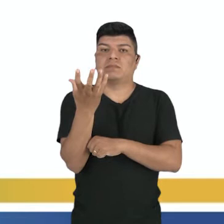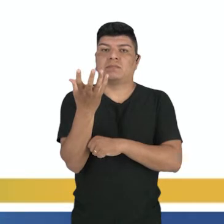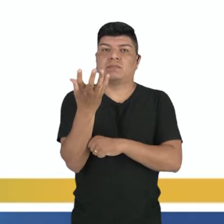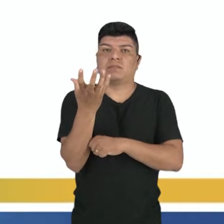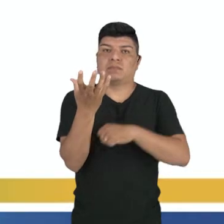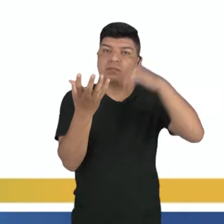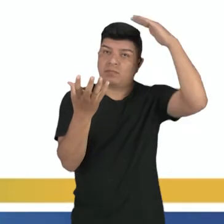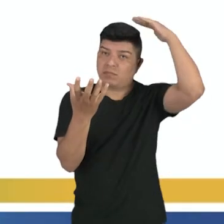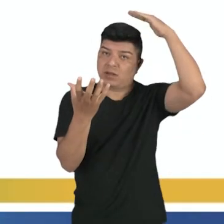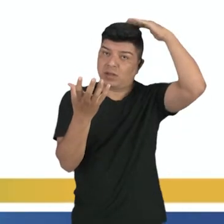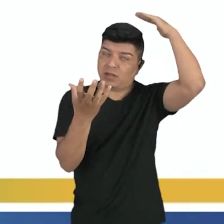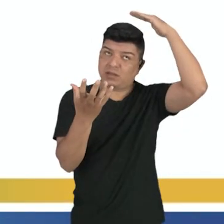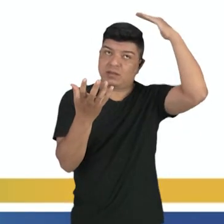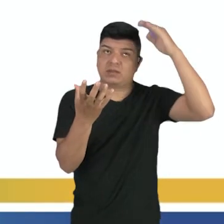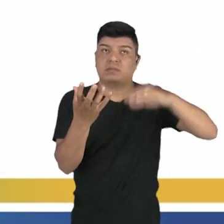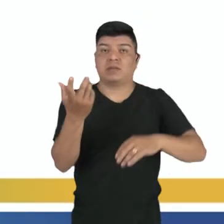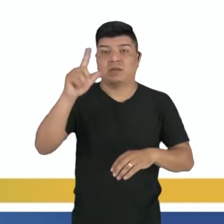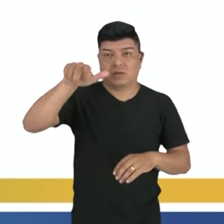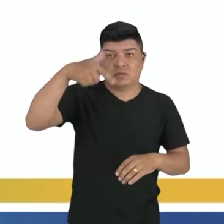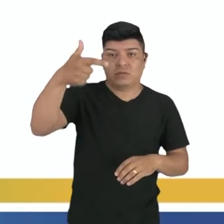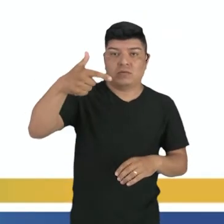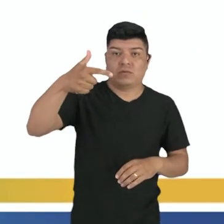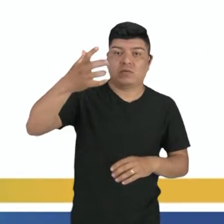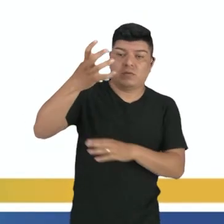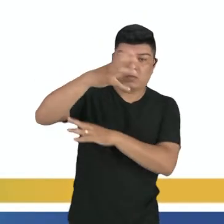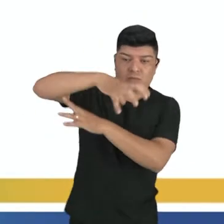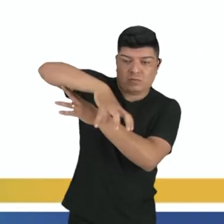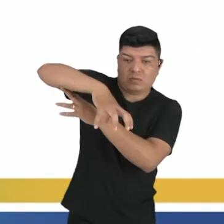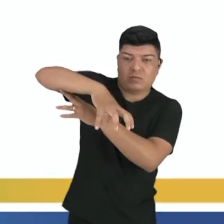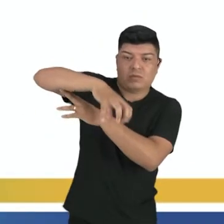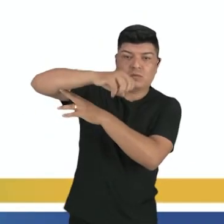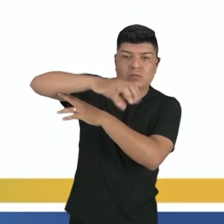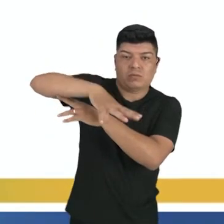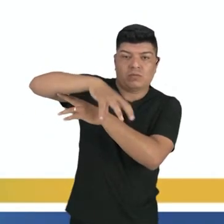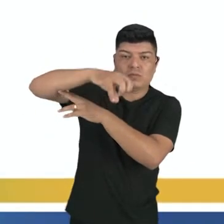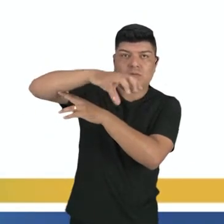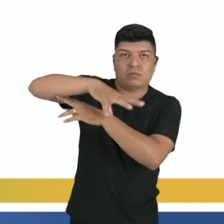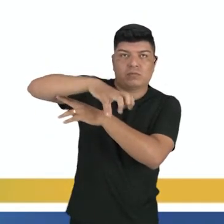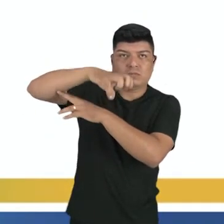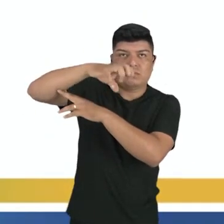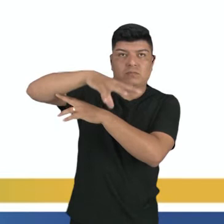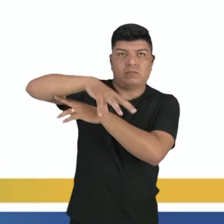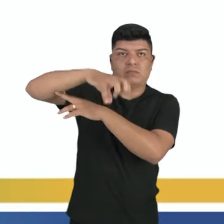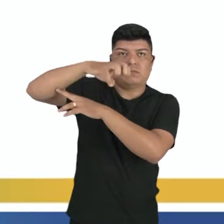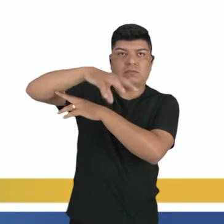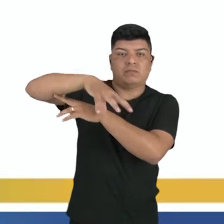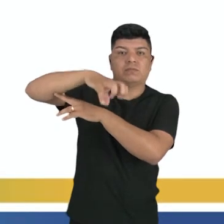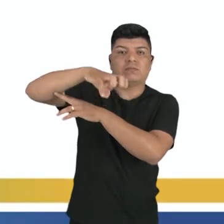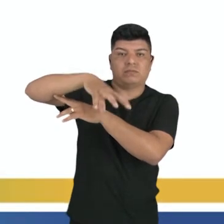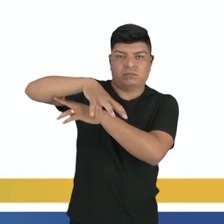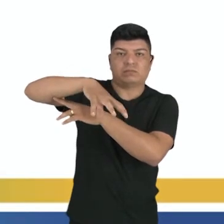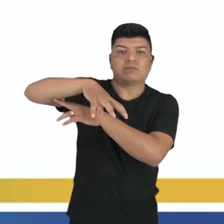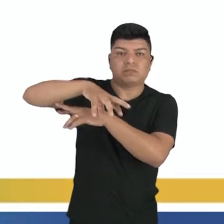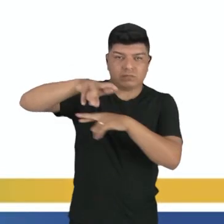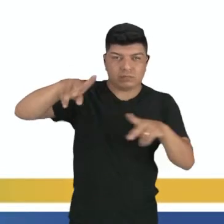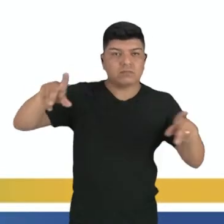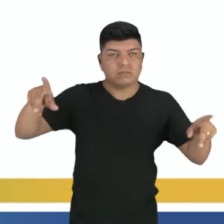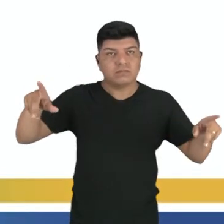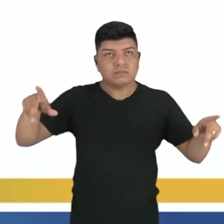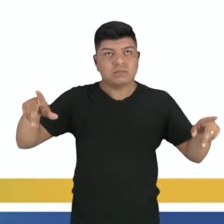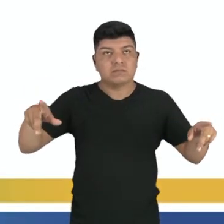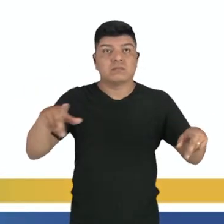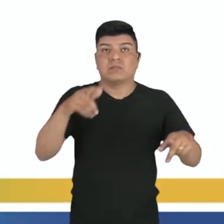cima, e já nas medusas, esses tentáculos são voltados para baixo, que eles vão se contrair, né, e quando não